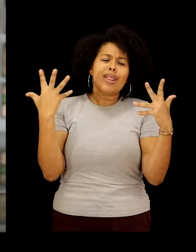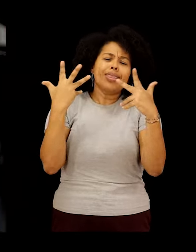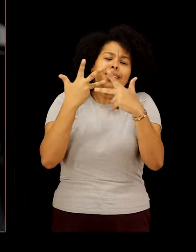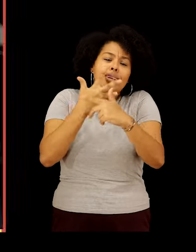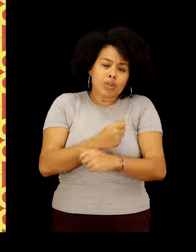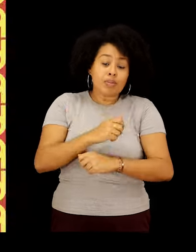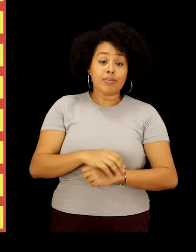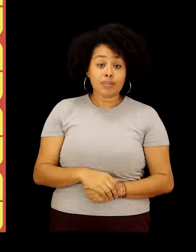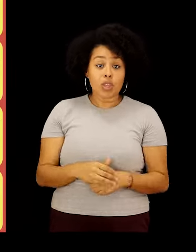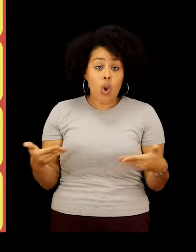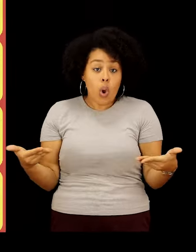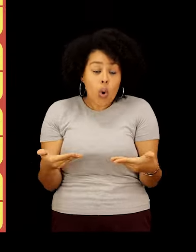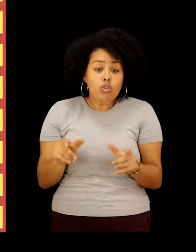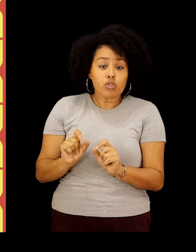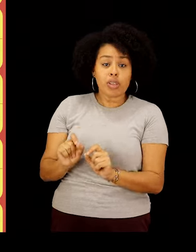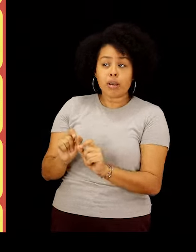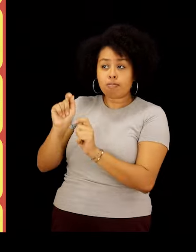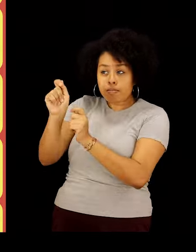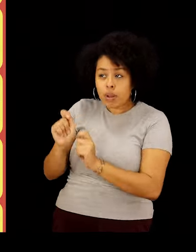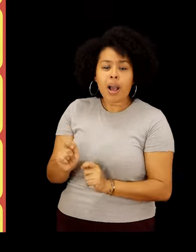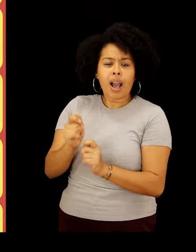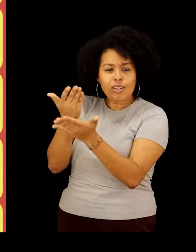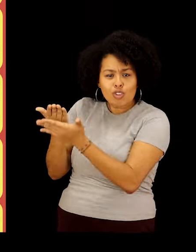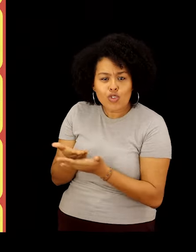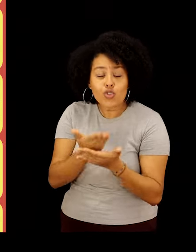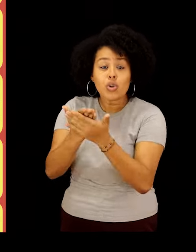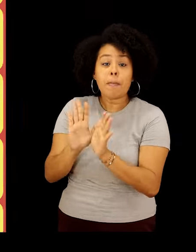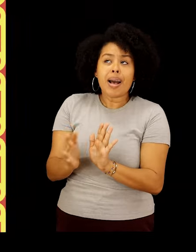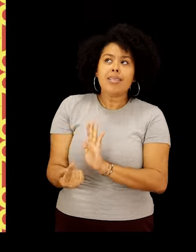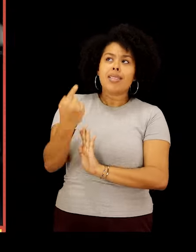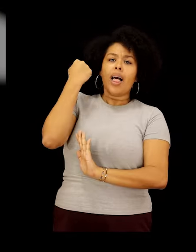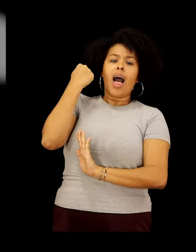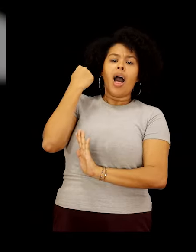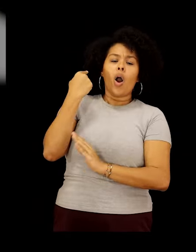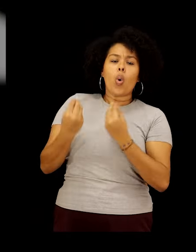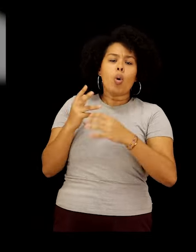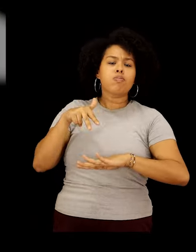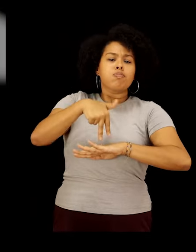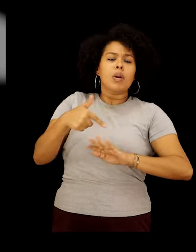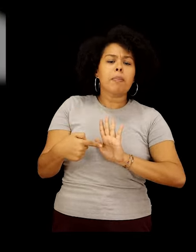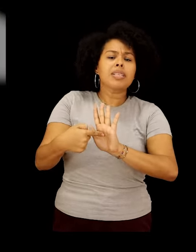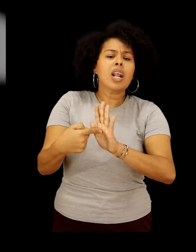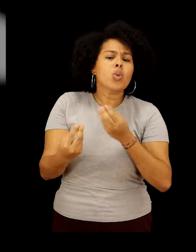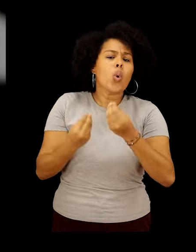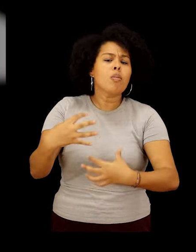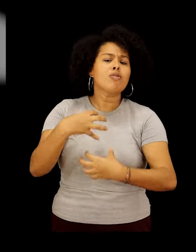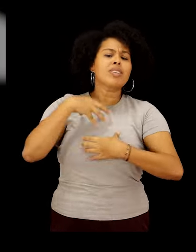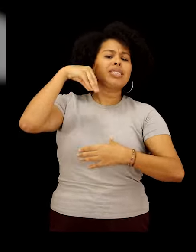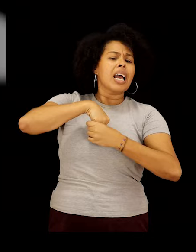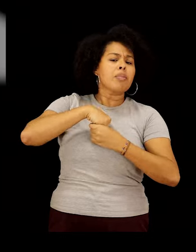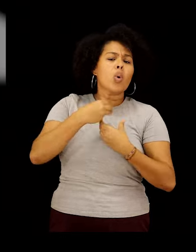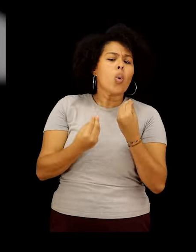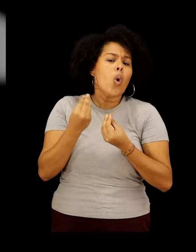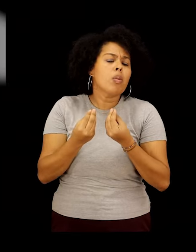fruto. Hoje é material de estudo, mas só ele sabe como ele estava naquele dia, naquele palco. E depois que ele saiu daquele palco, ele foi para onde,